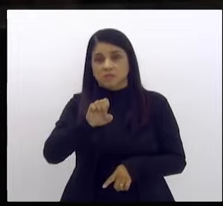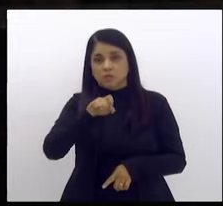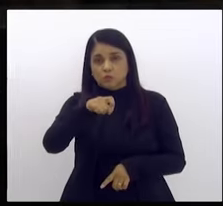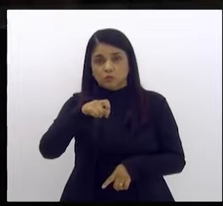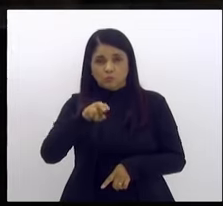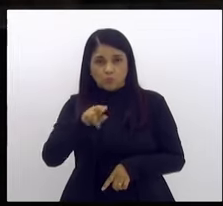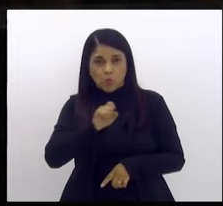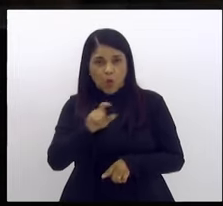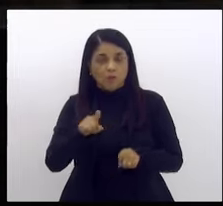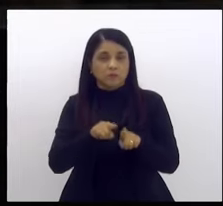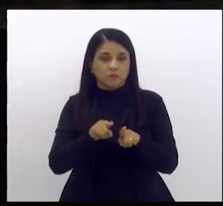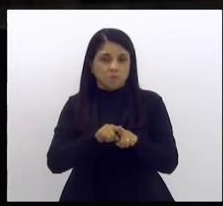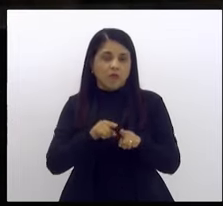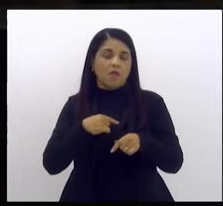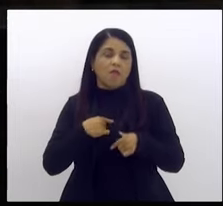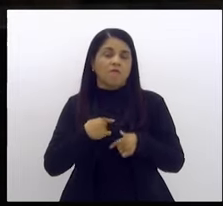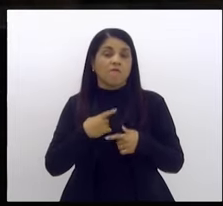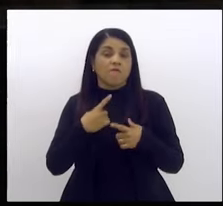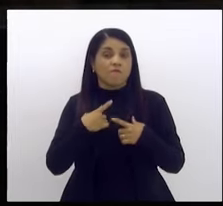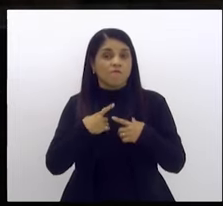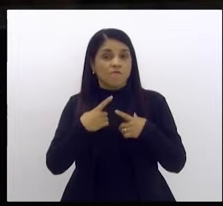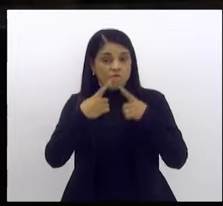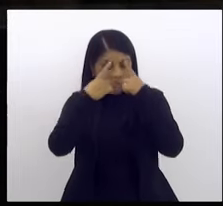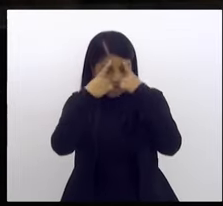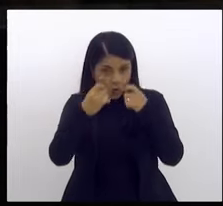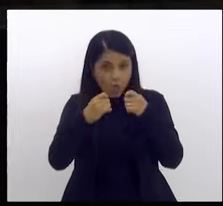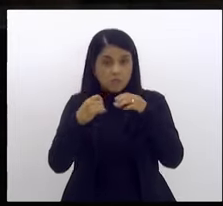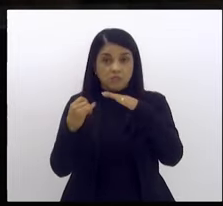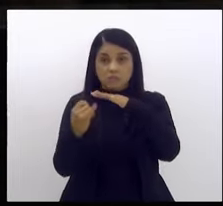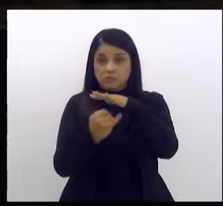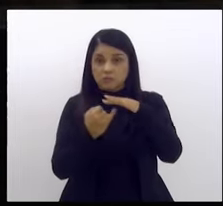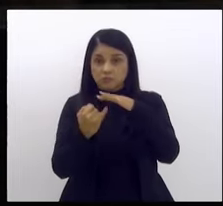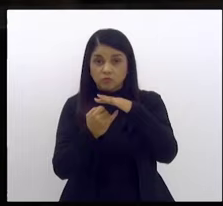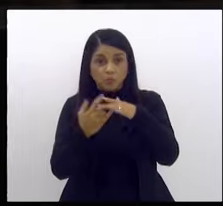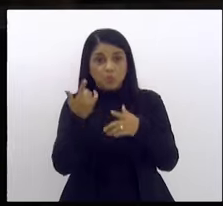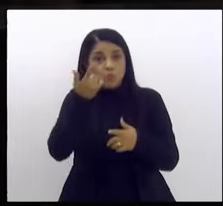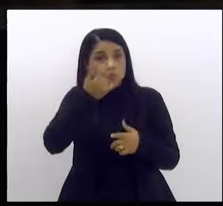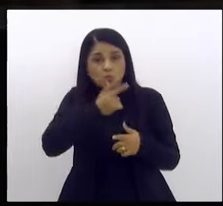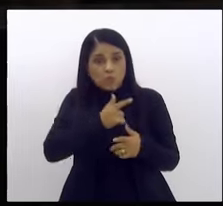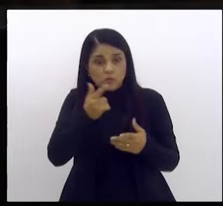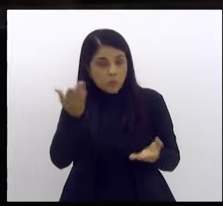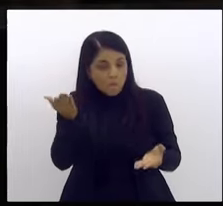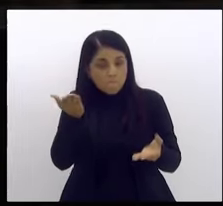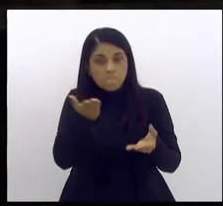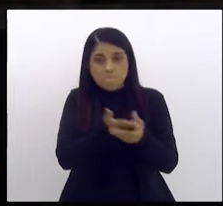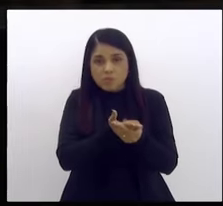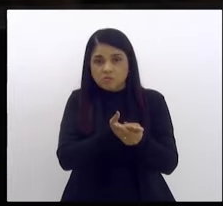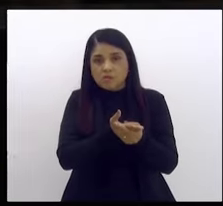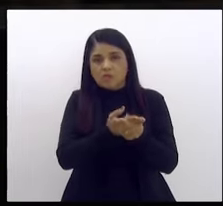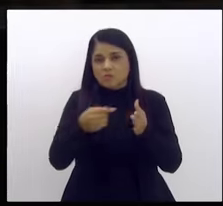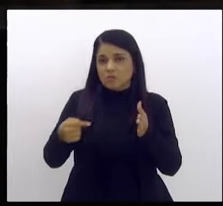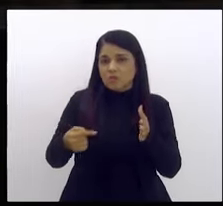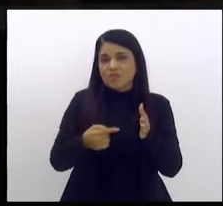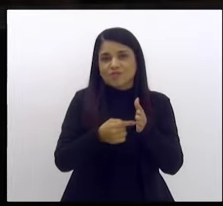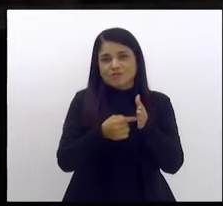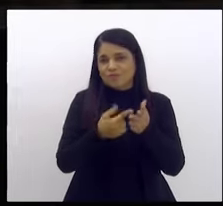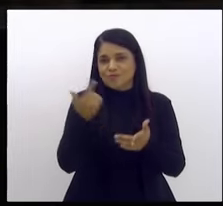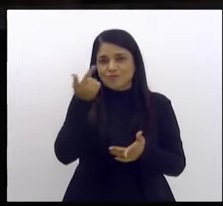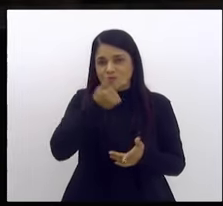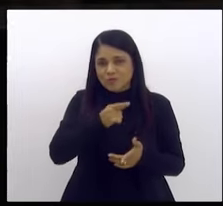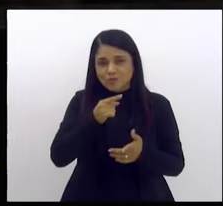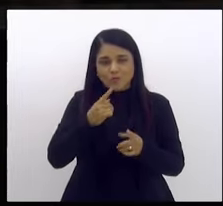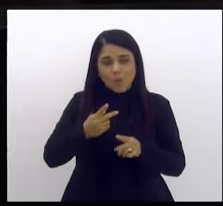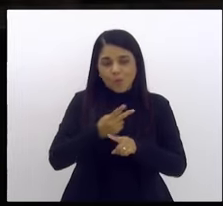supostas violências institucionais, porque não conseguiu formalizar a sua denúncia quando procurou